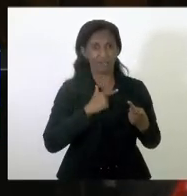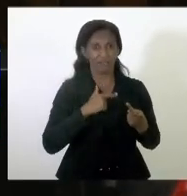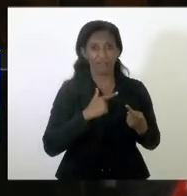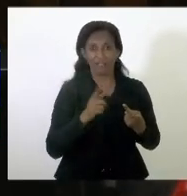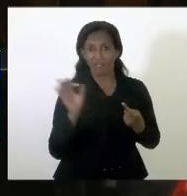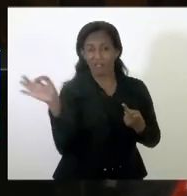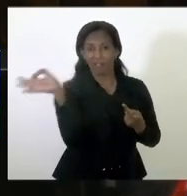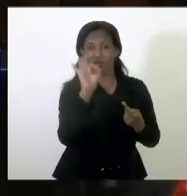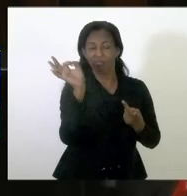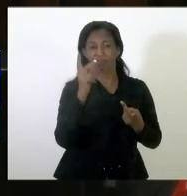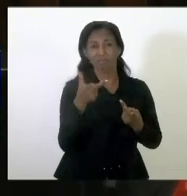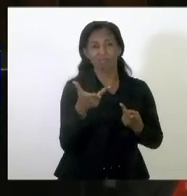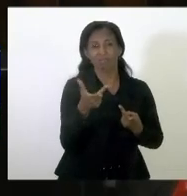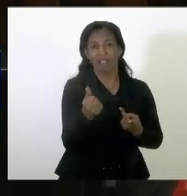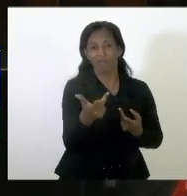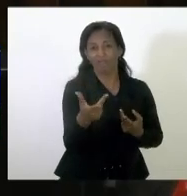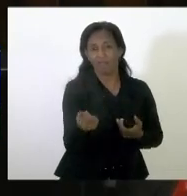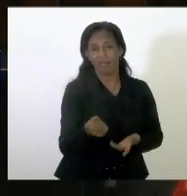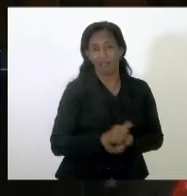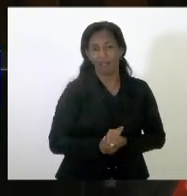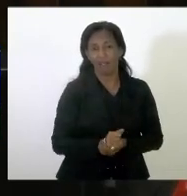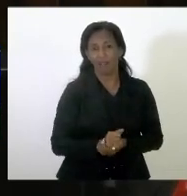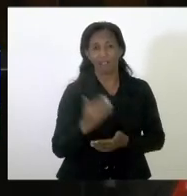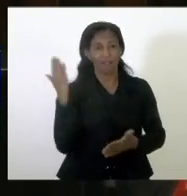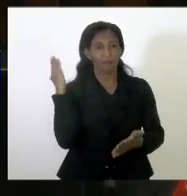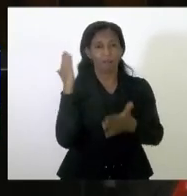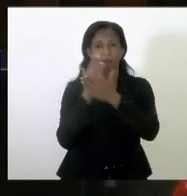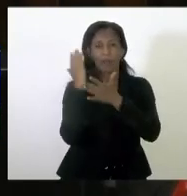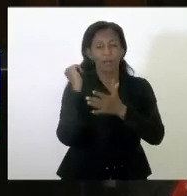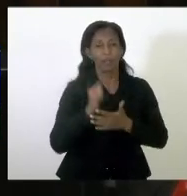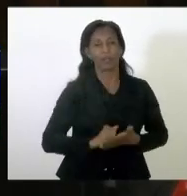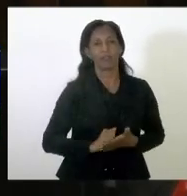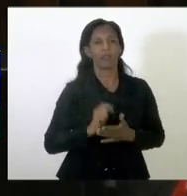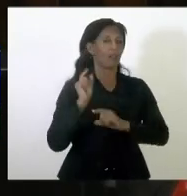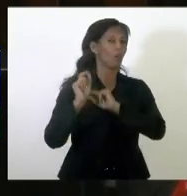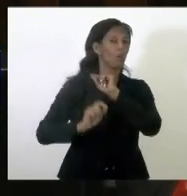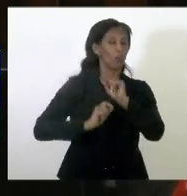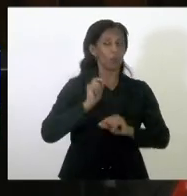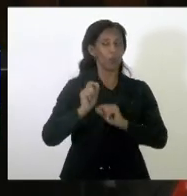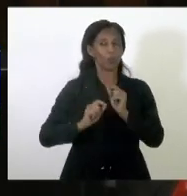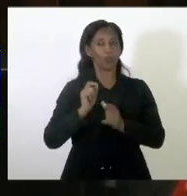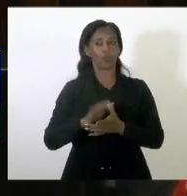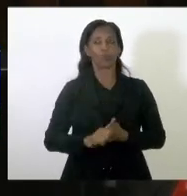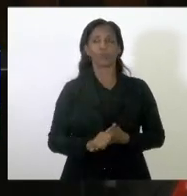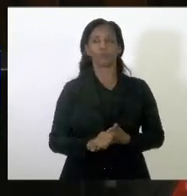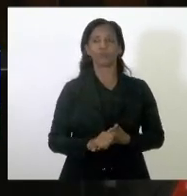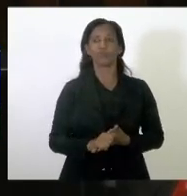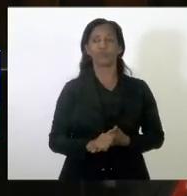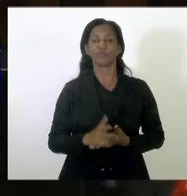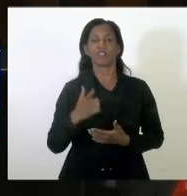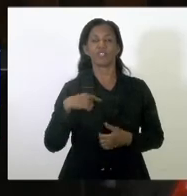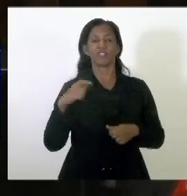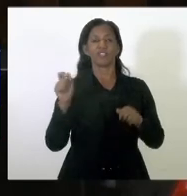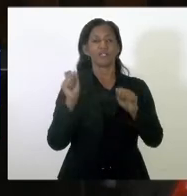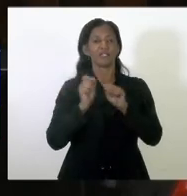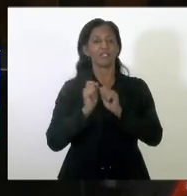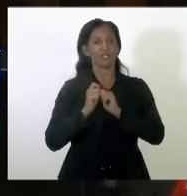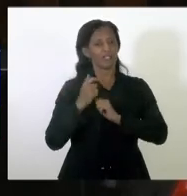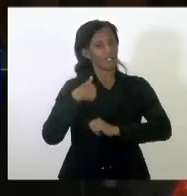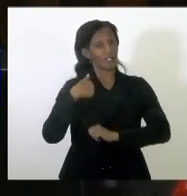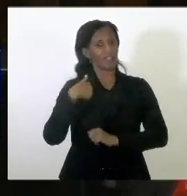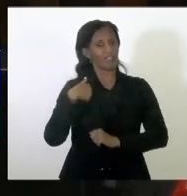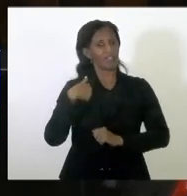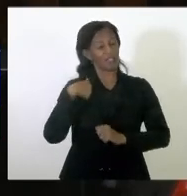e nada vai impedir aquilo, eu realizar aquilo para o qual eu